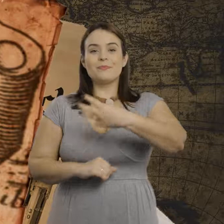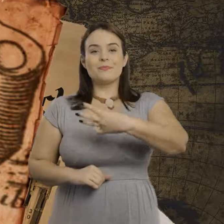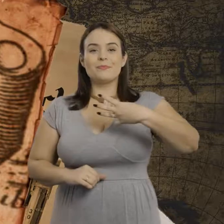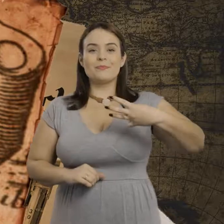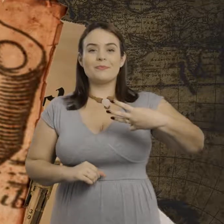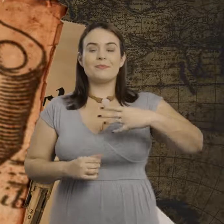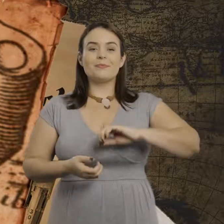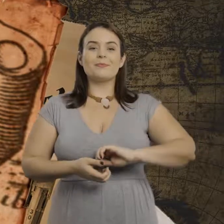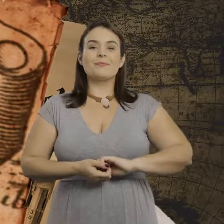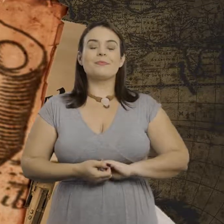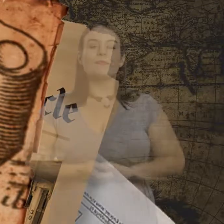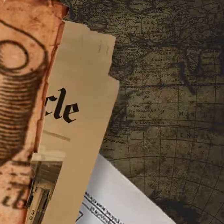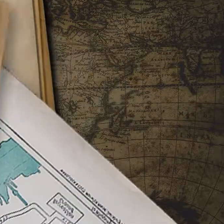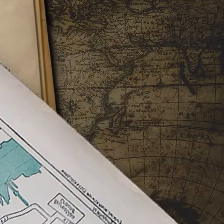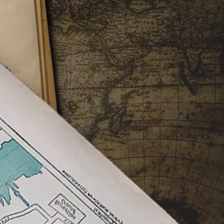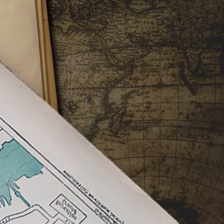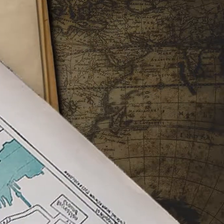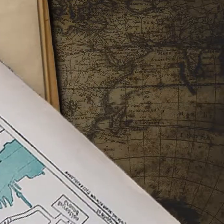Capítulo 33.